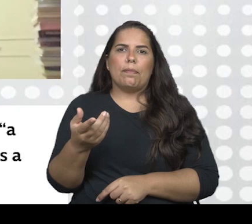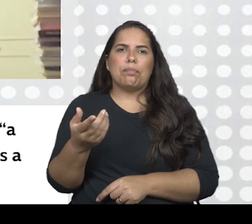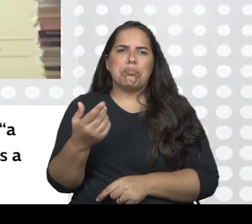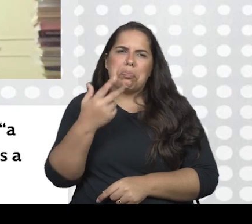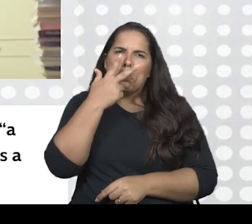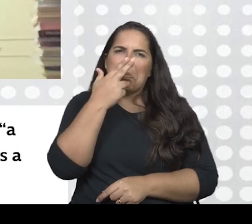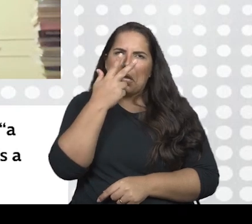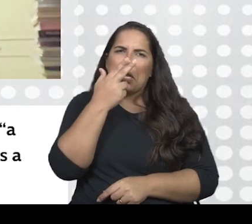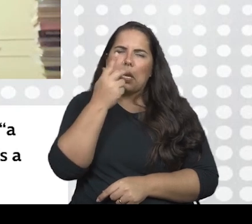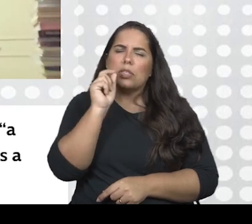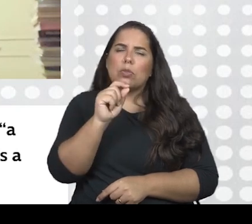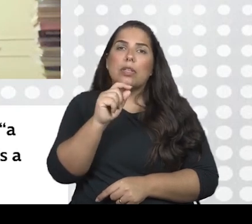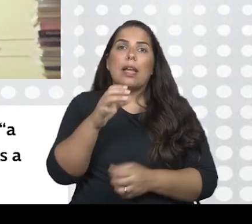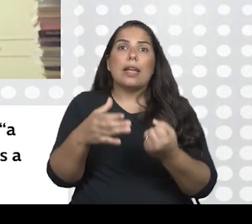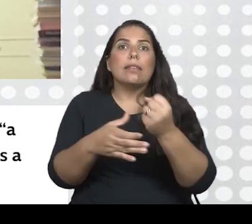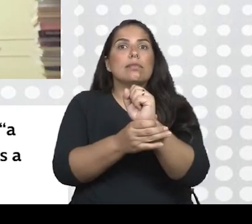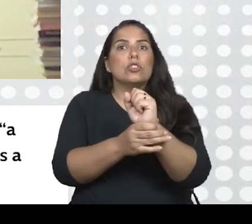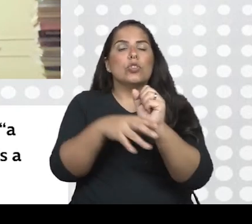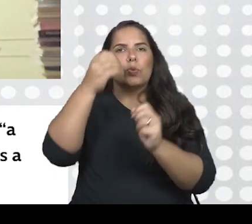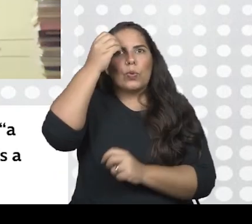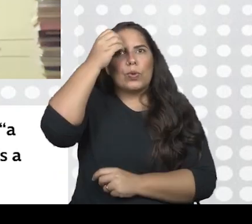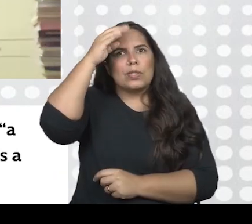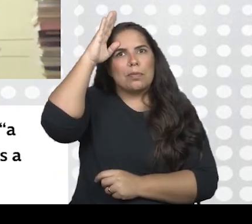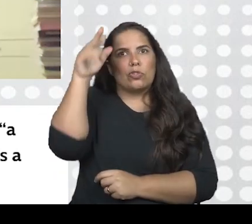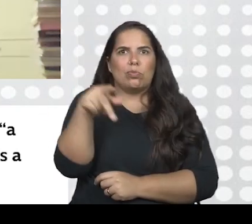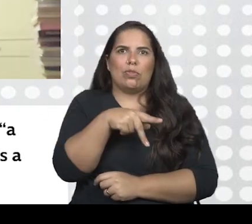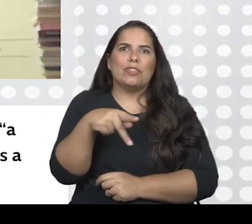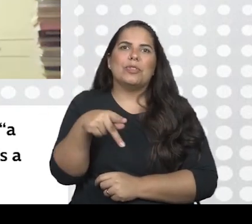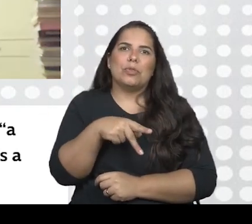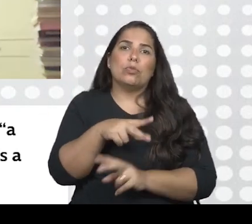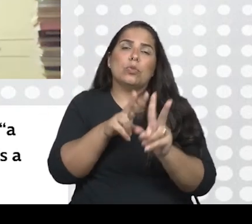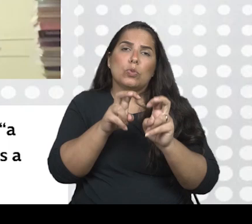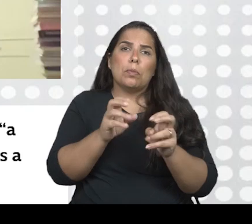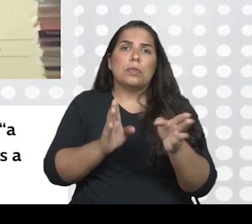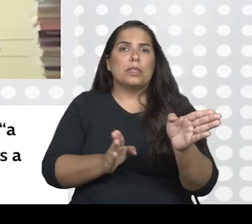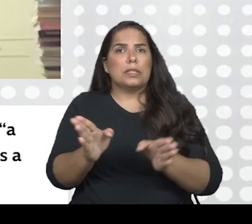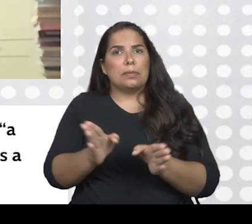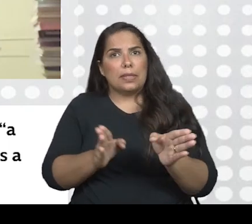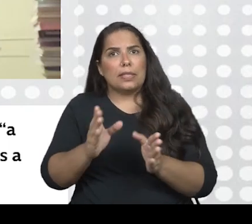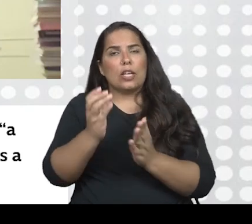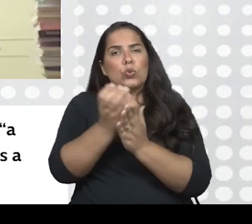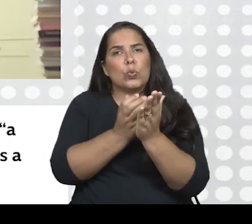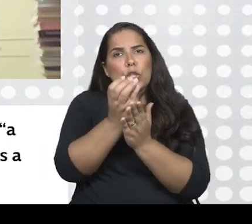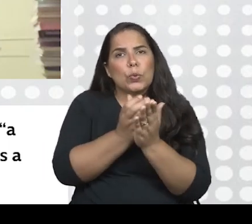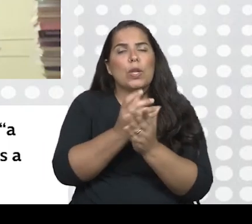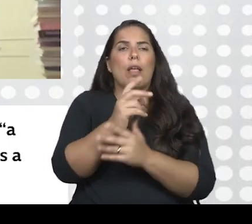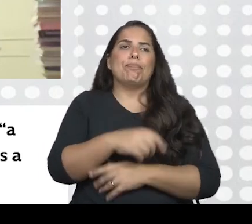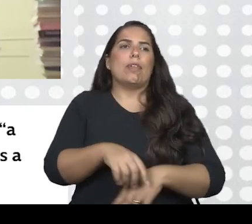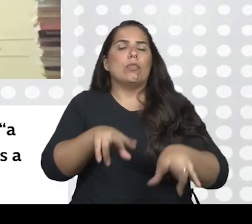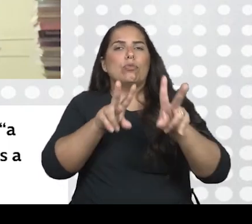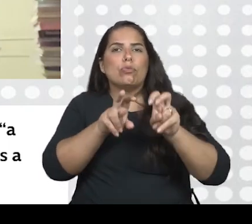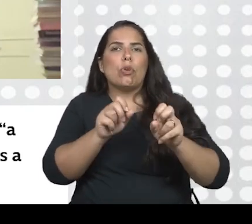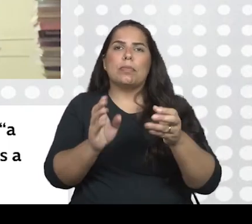que me parece central é garantir conhecimentos aos professores sobre acessibilidade curricular,